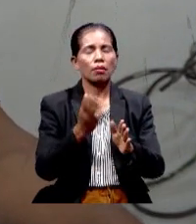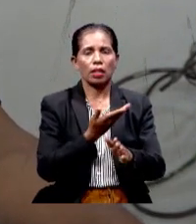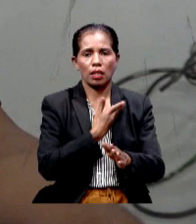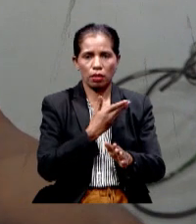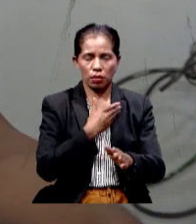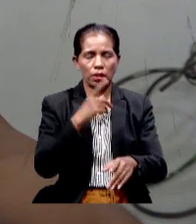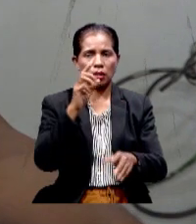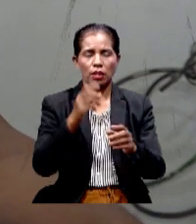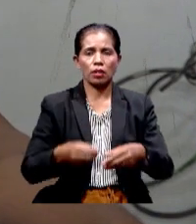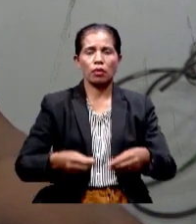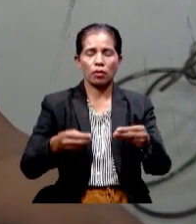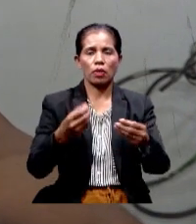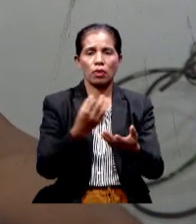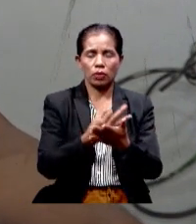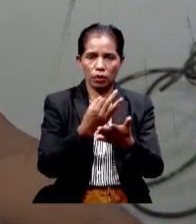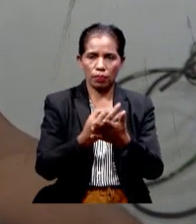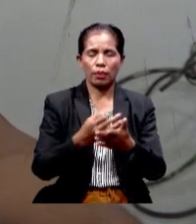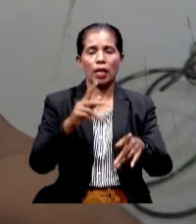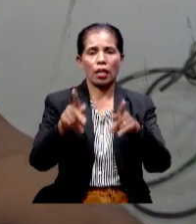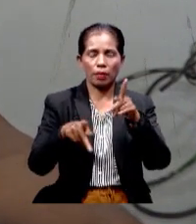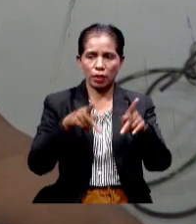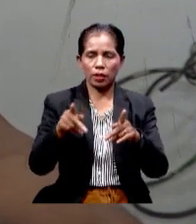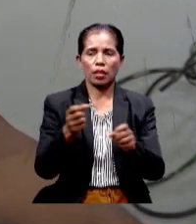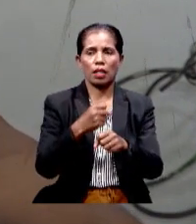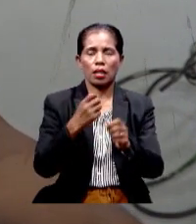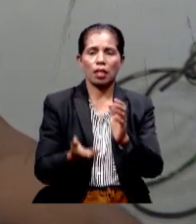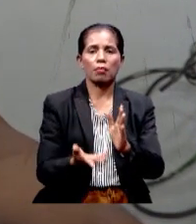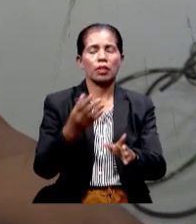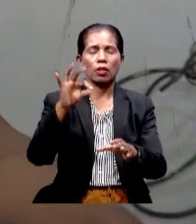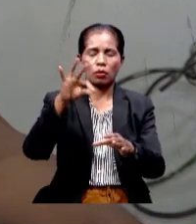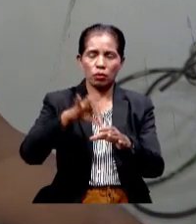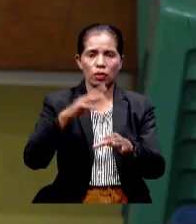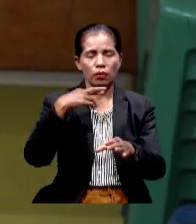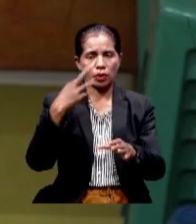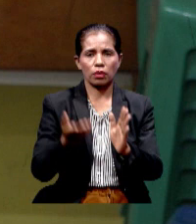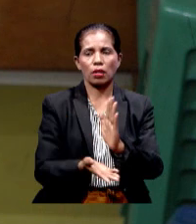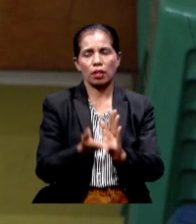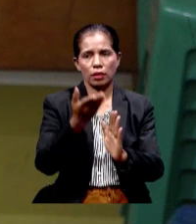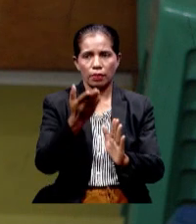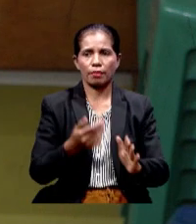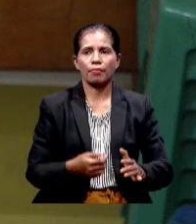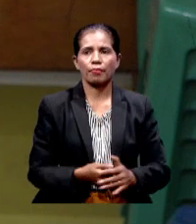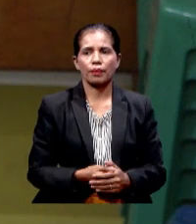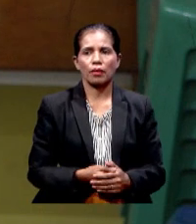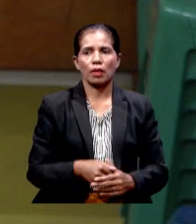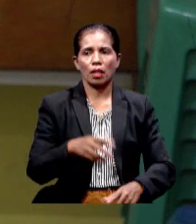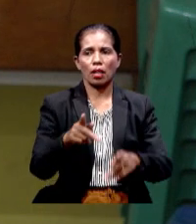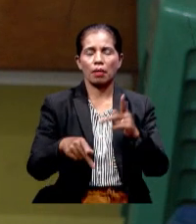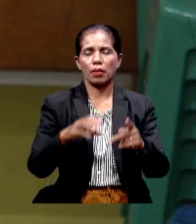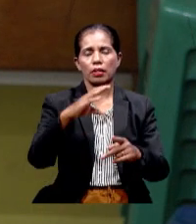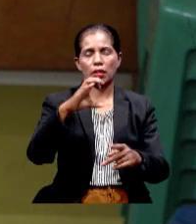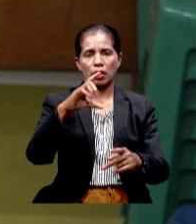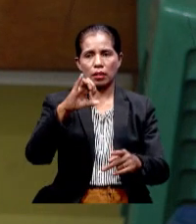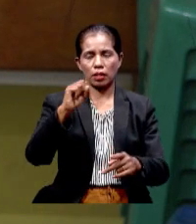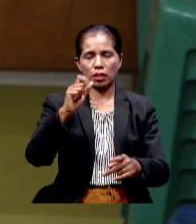ba ia itanya produtor sira. Para bele hasai produção lokalnya. Pesquisador Lauha Mutuk Celestino